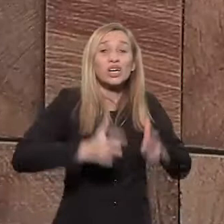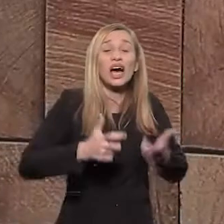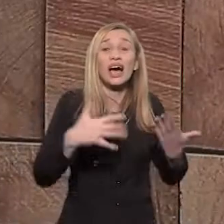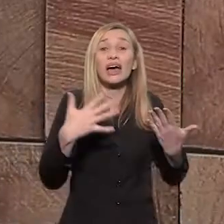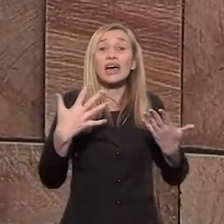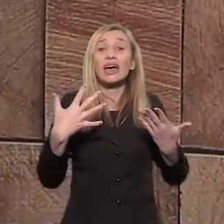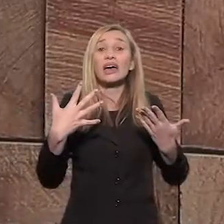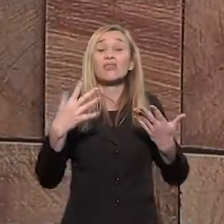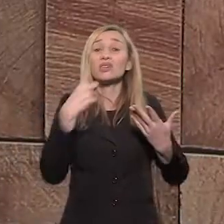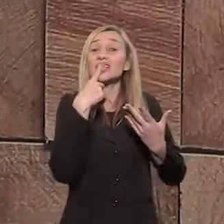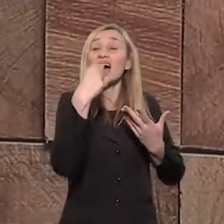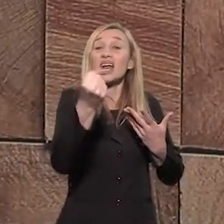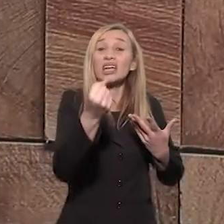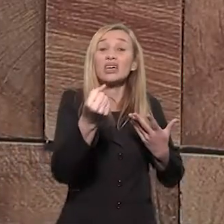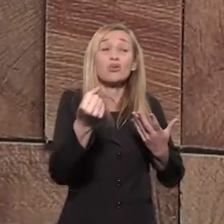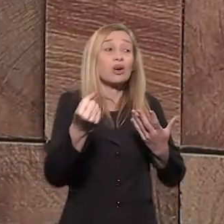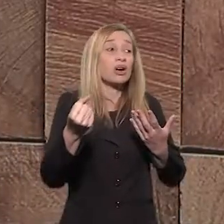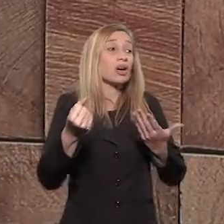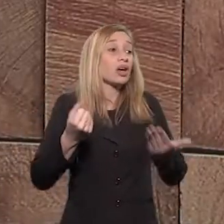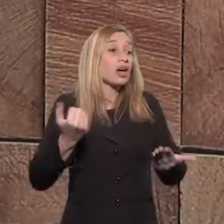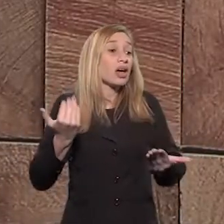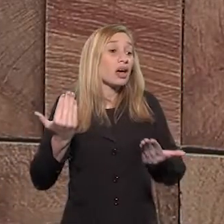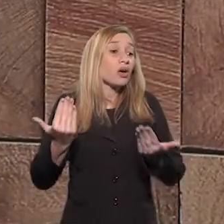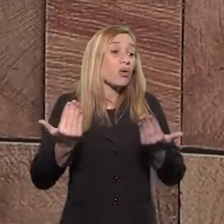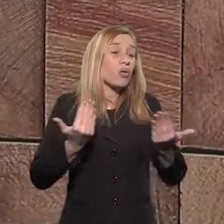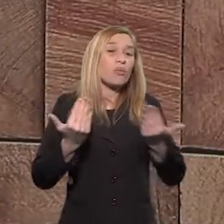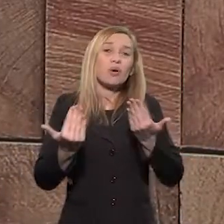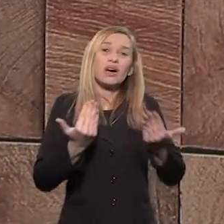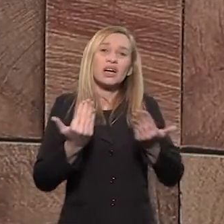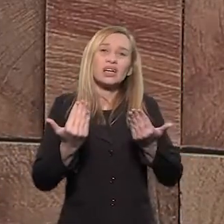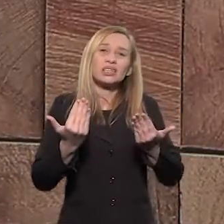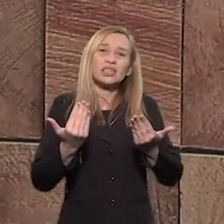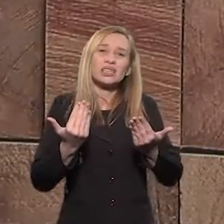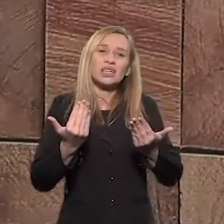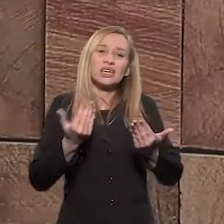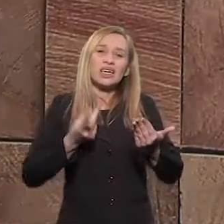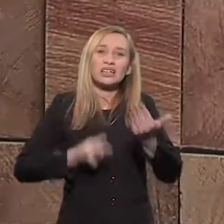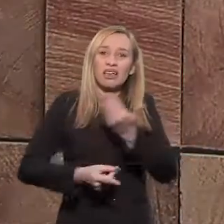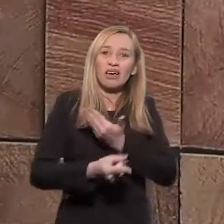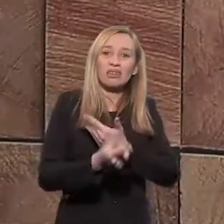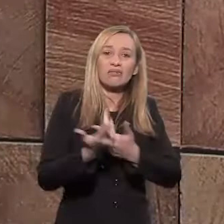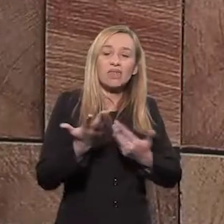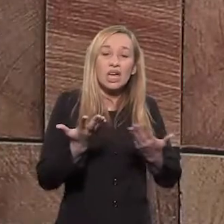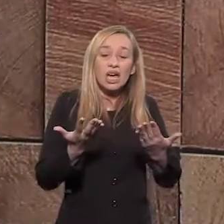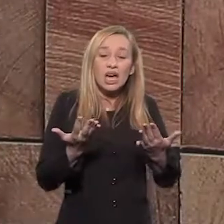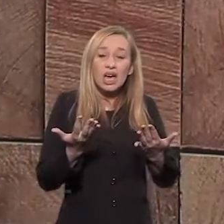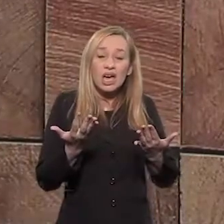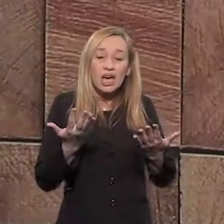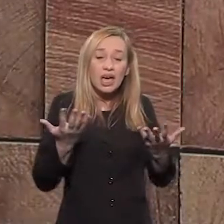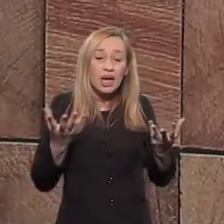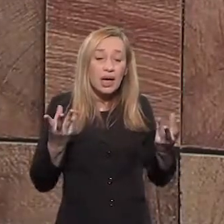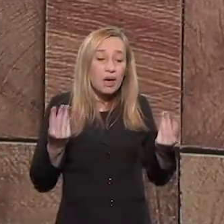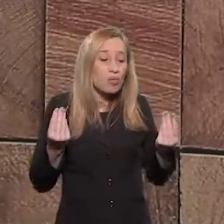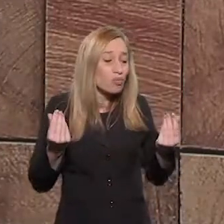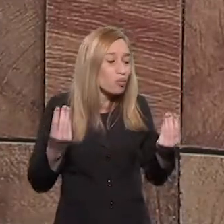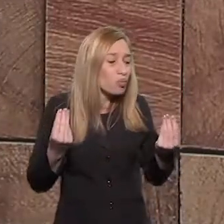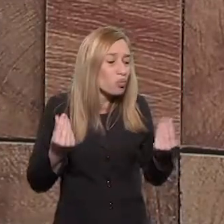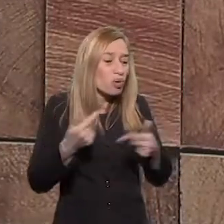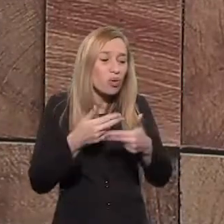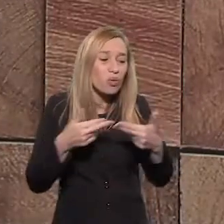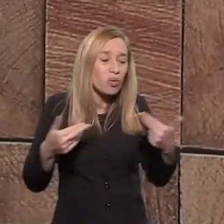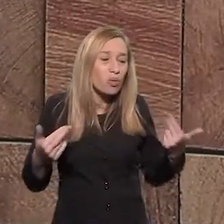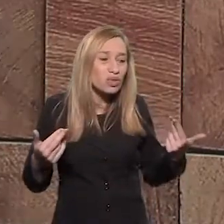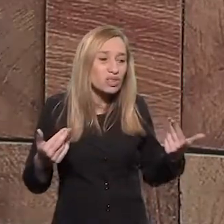Como se fosse a língua, como se fosse uma eterna nascente, entendeu? Como se fosse